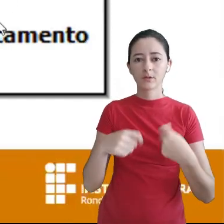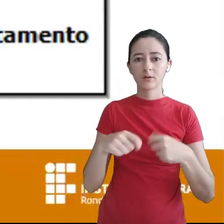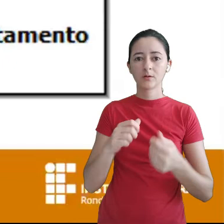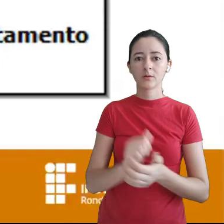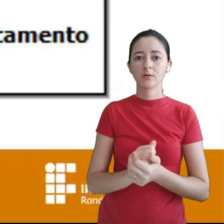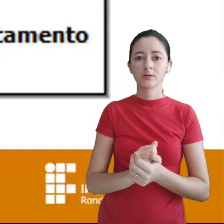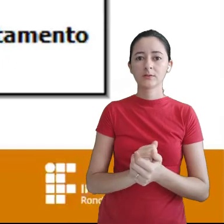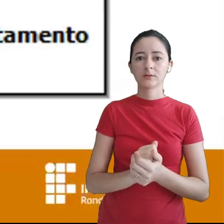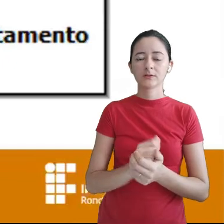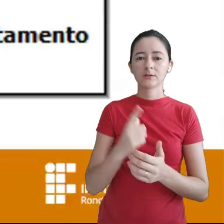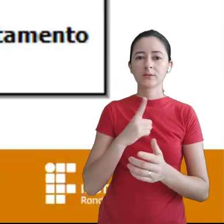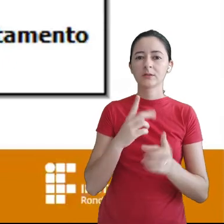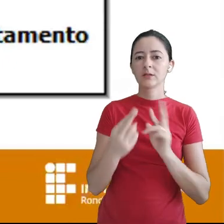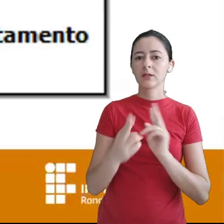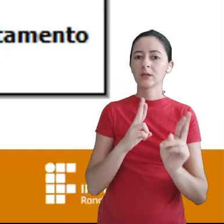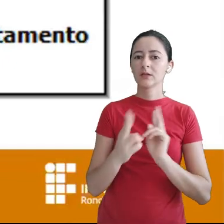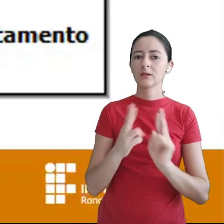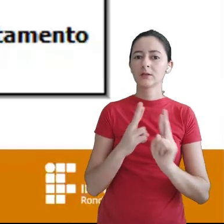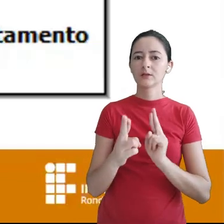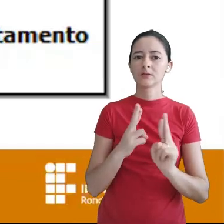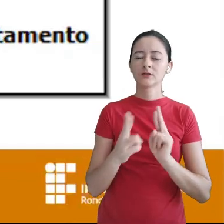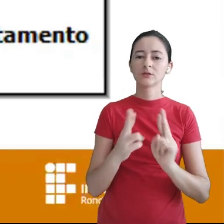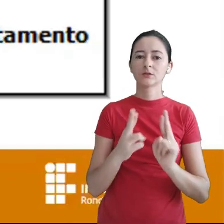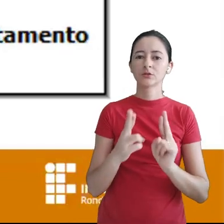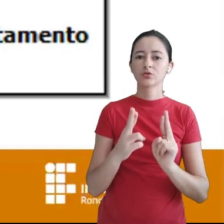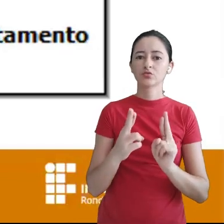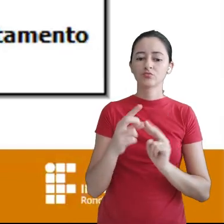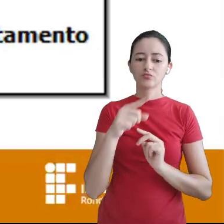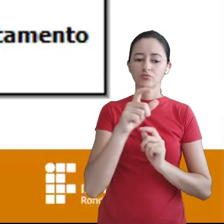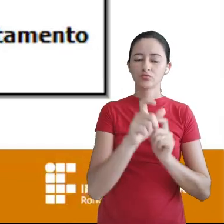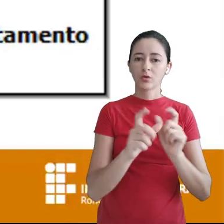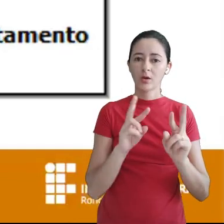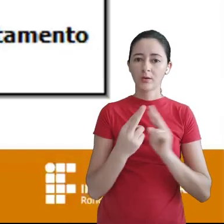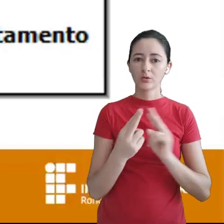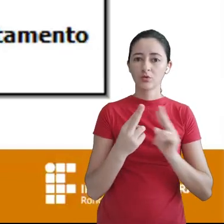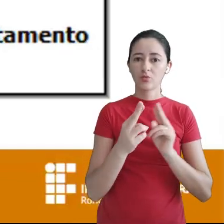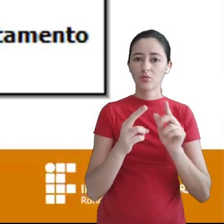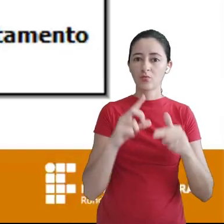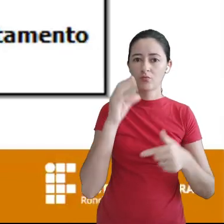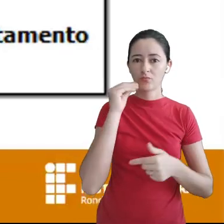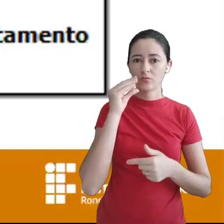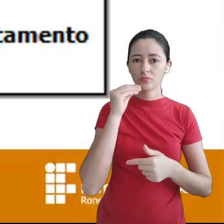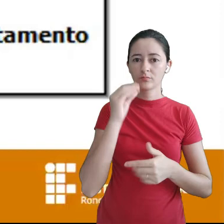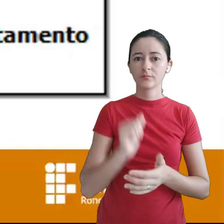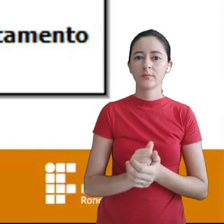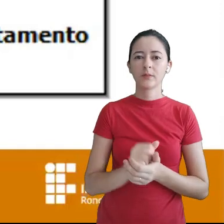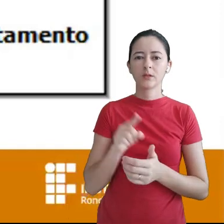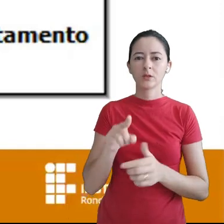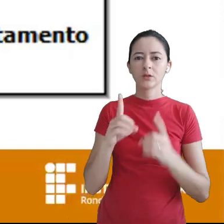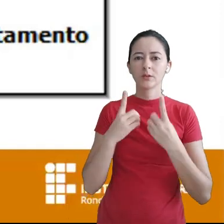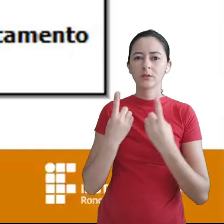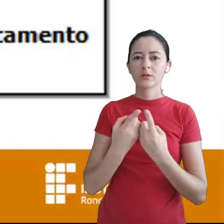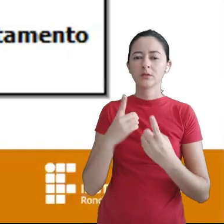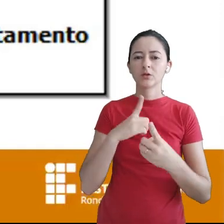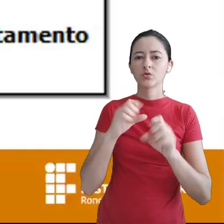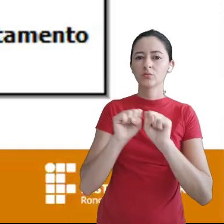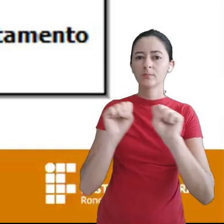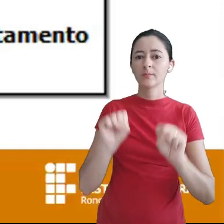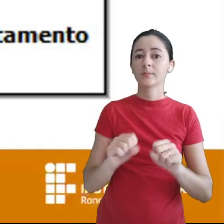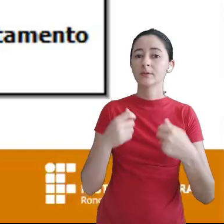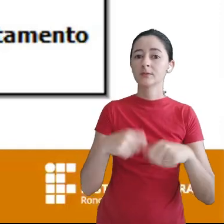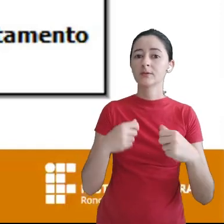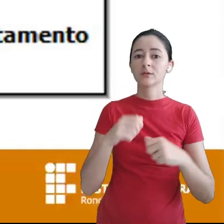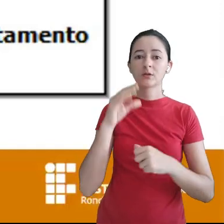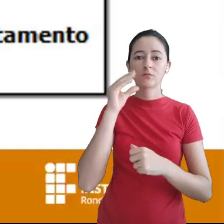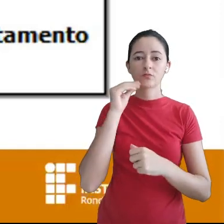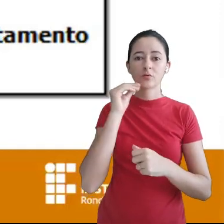exista, o mesmo precisa estar relacionado a funcionários? Para que o departamento seja inserido nos sistemas. Ele